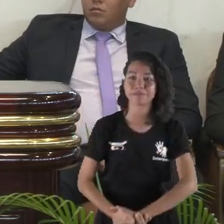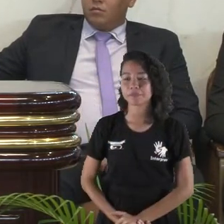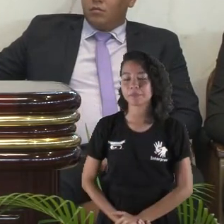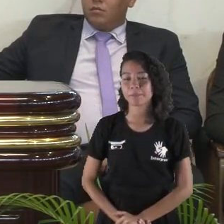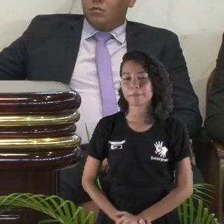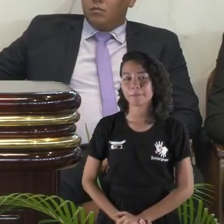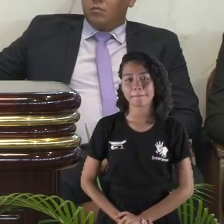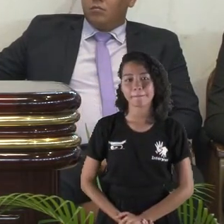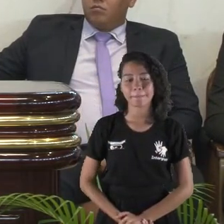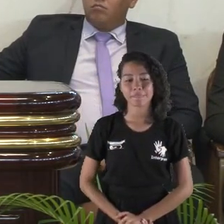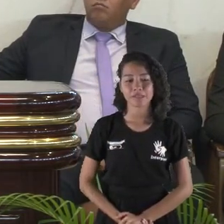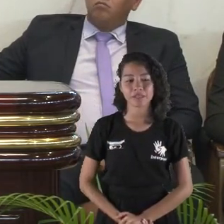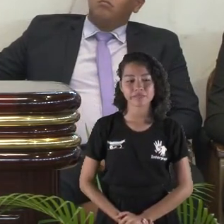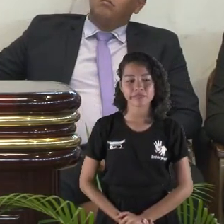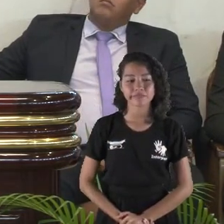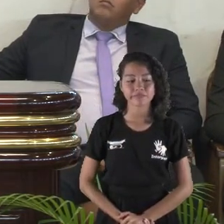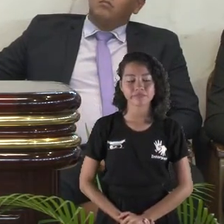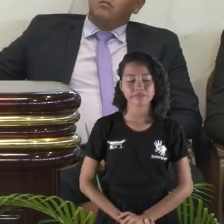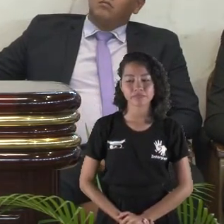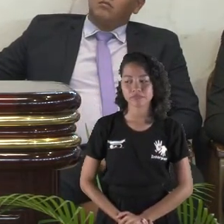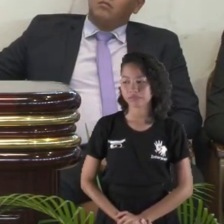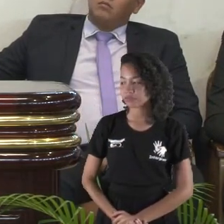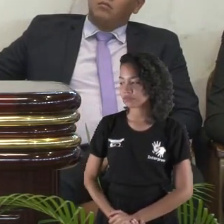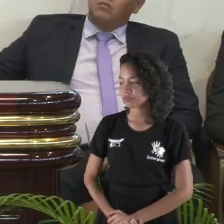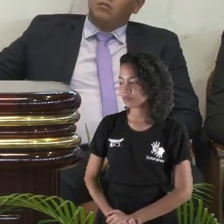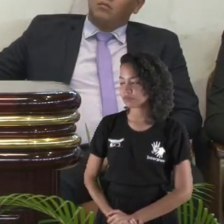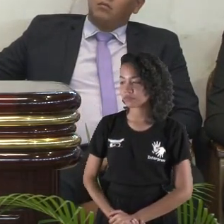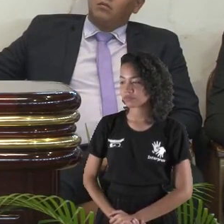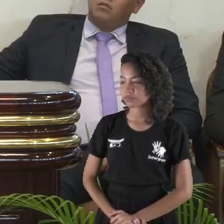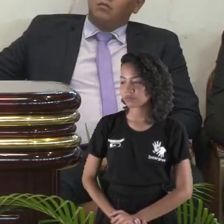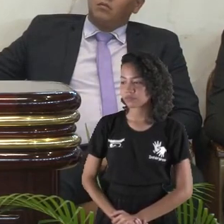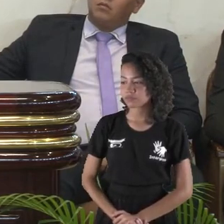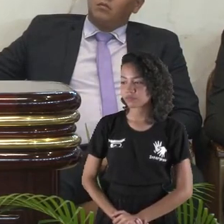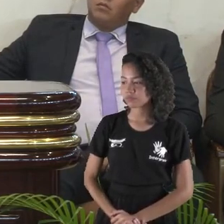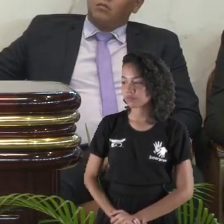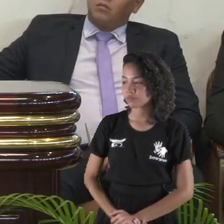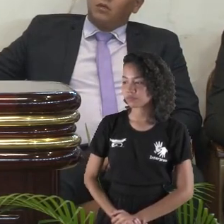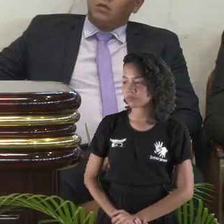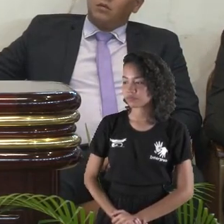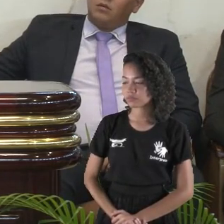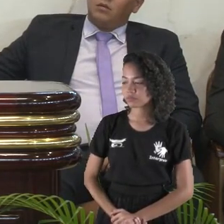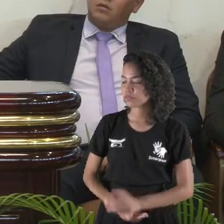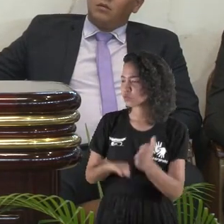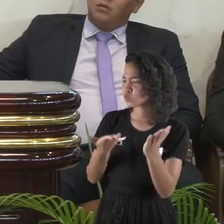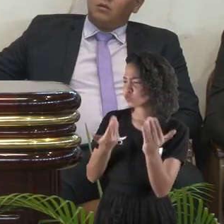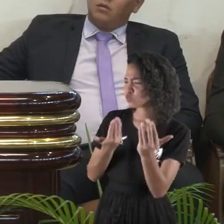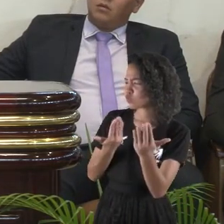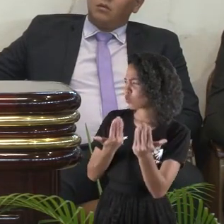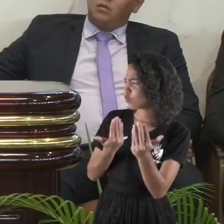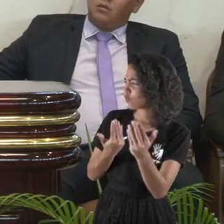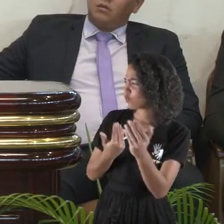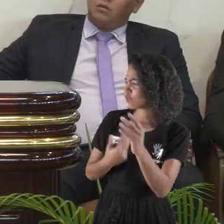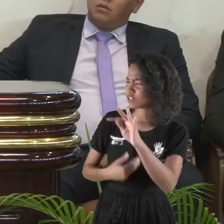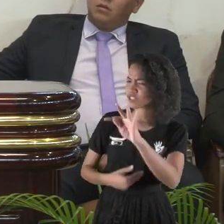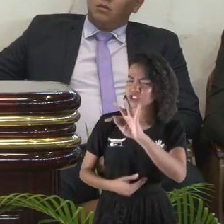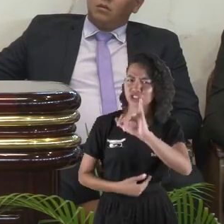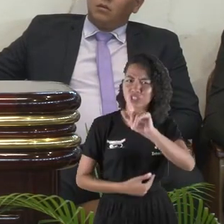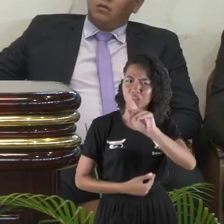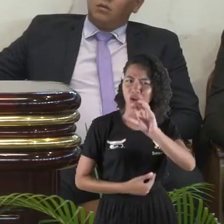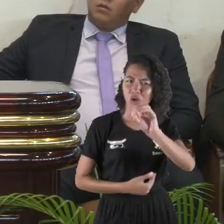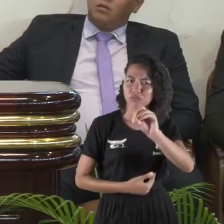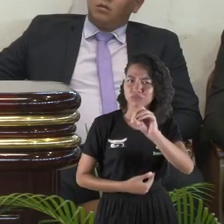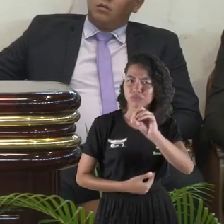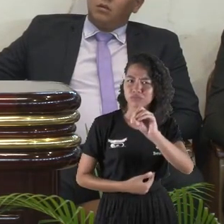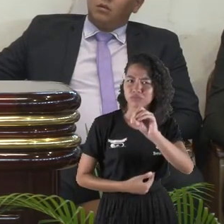E meus irmãos, o jovem, não me recordo o nome, perdão, Tiago, mas ele